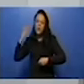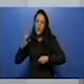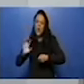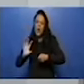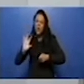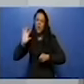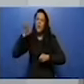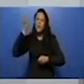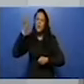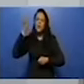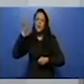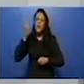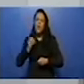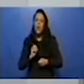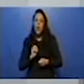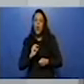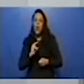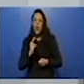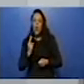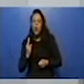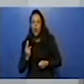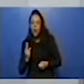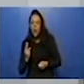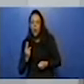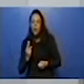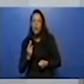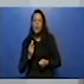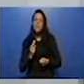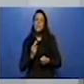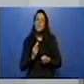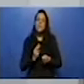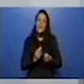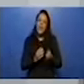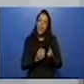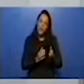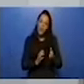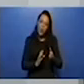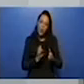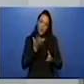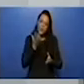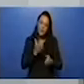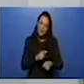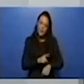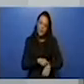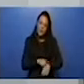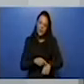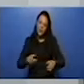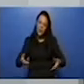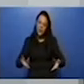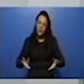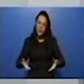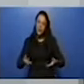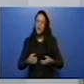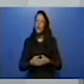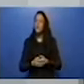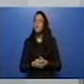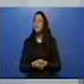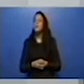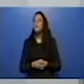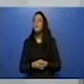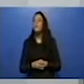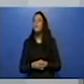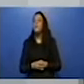estava acontecendo no passado. I promise it'll be something really, really